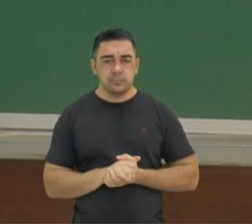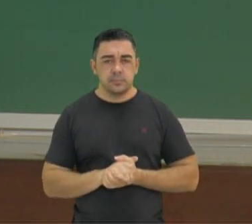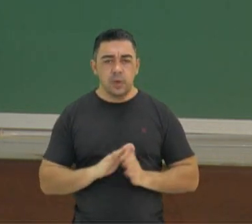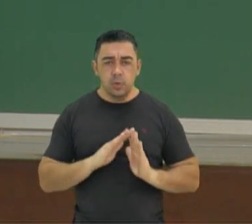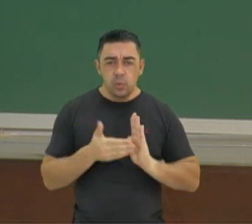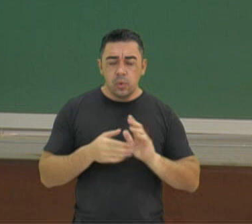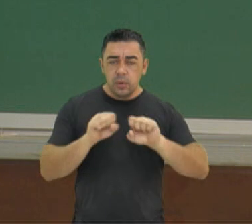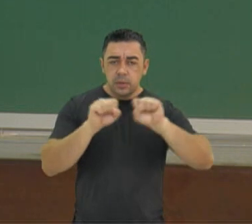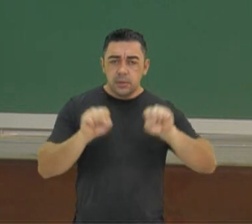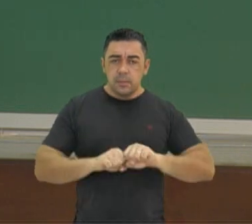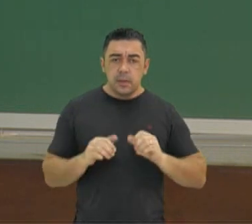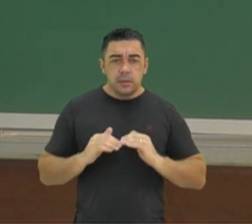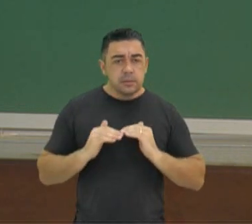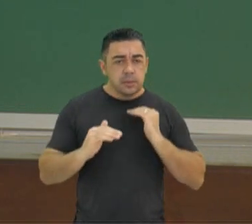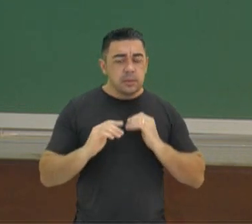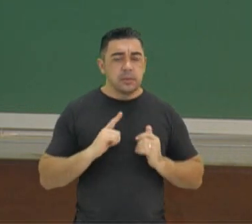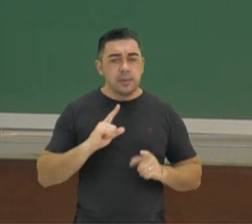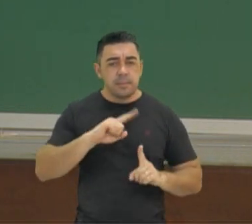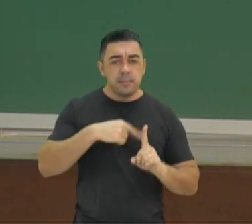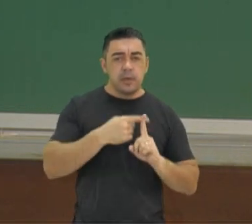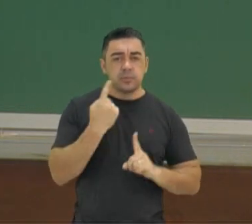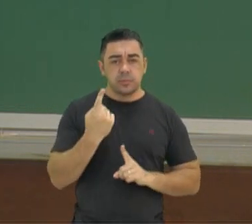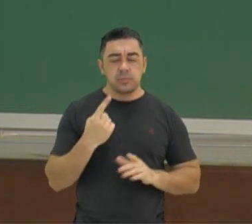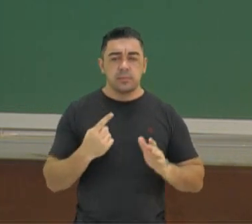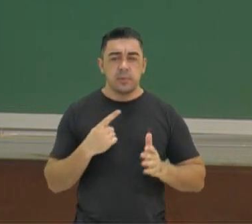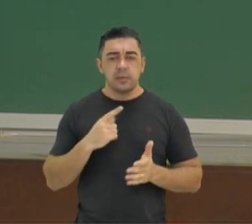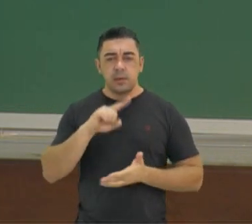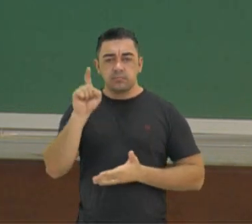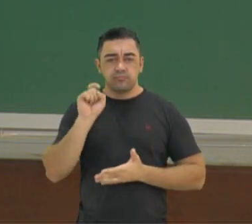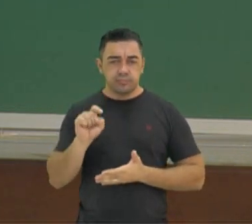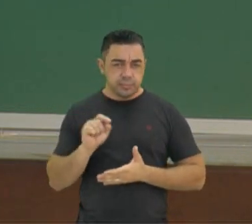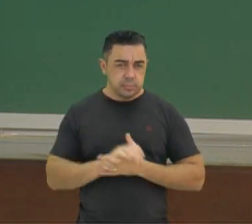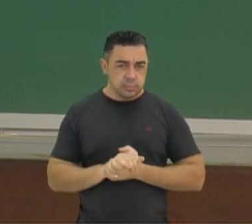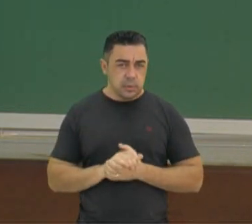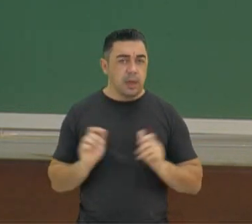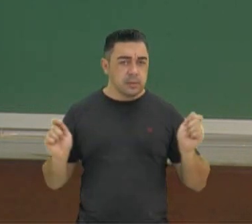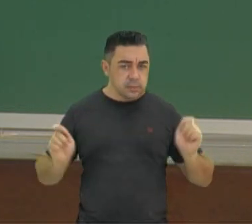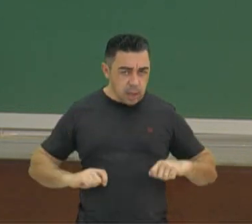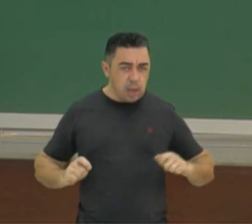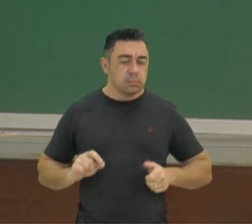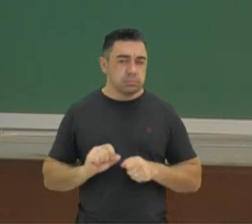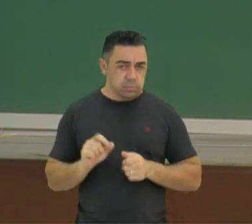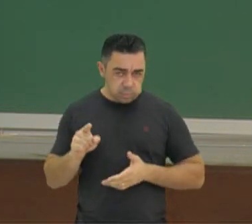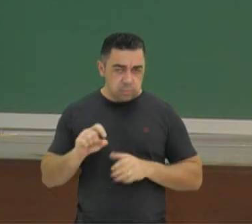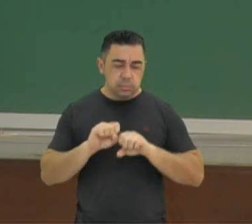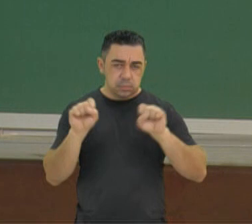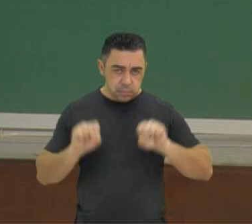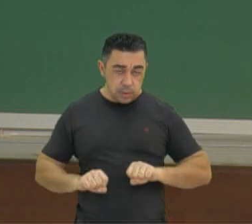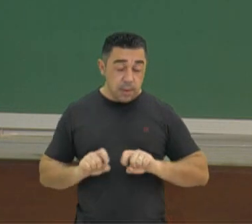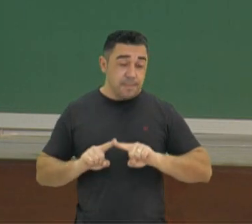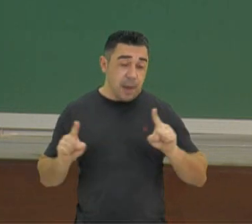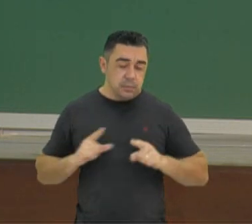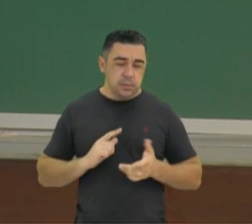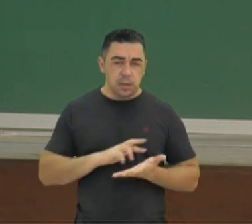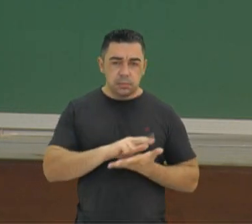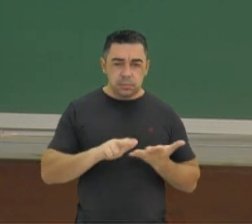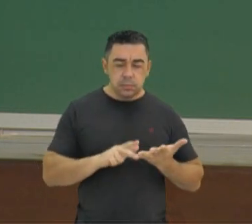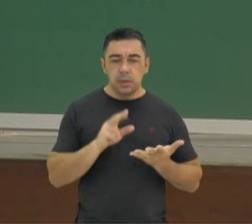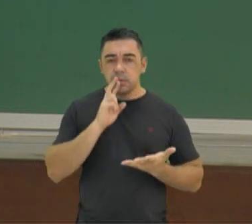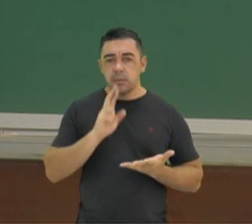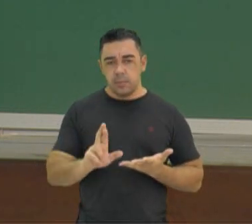todo sistema linear que admite mais de uma solução. Então, como eu falei, ele tem como resolver esse sistema. Porém, ele